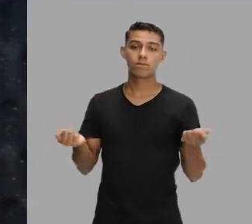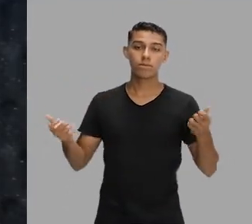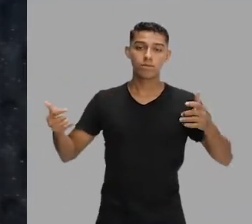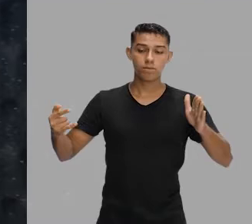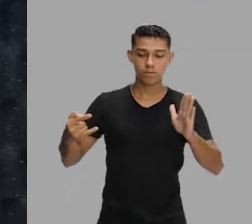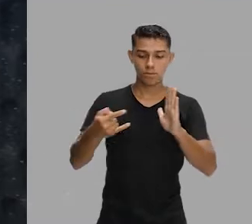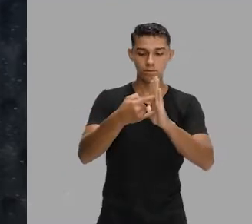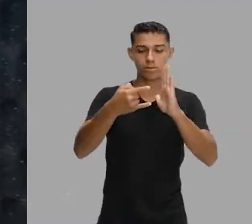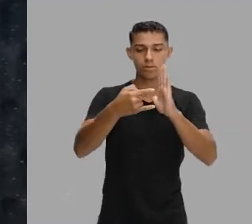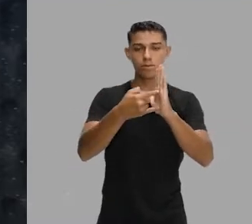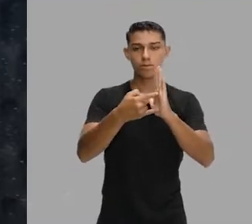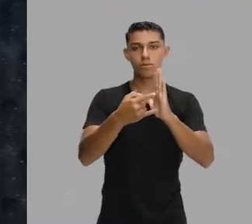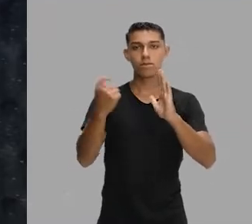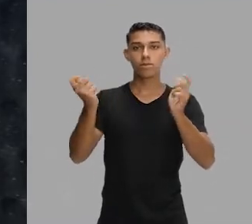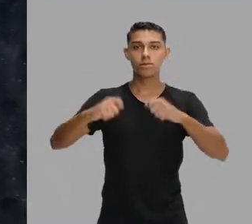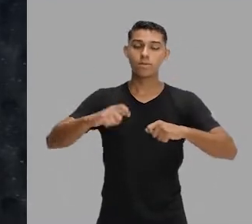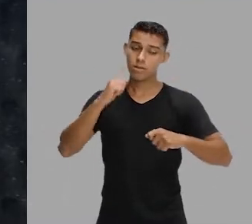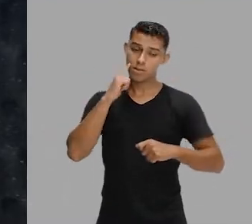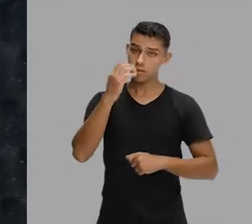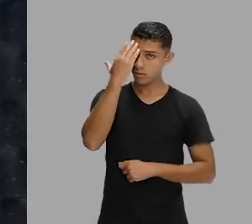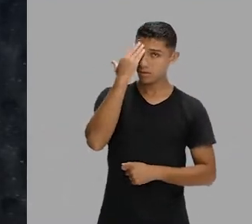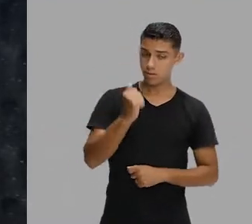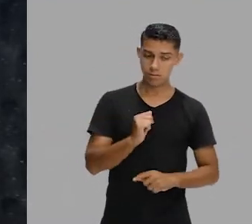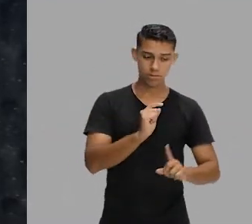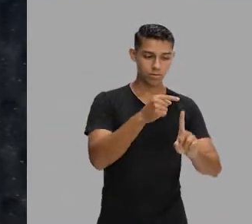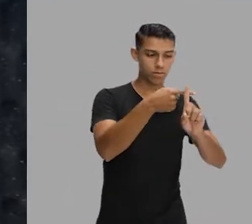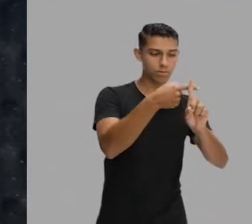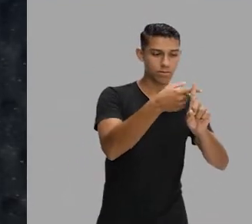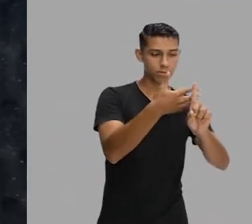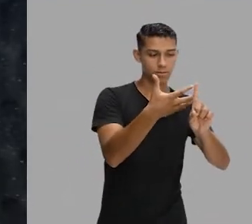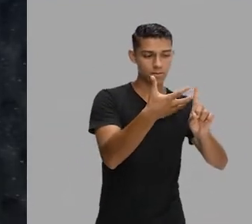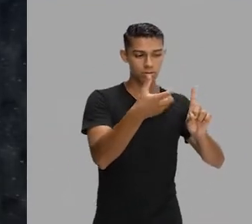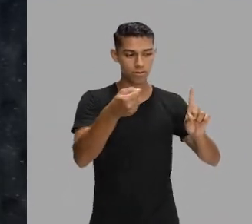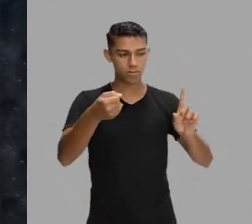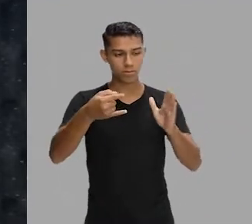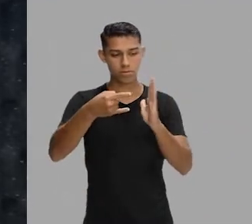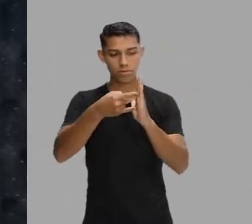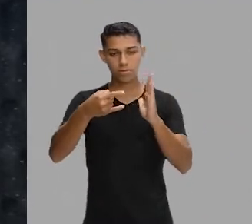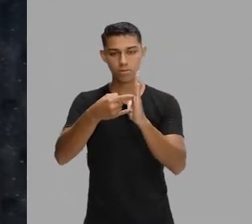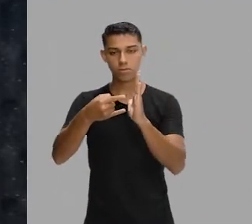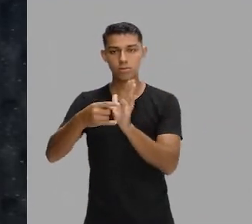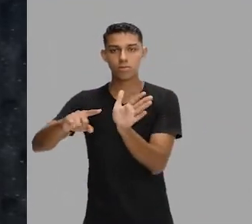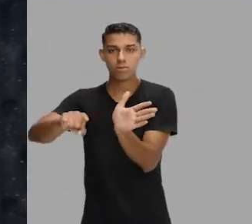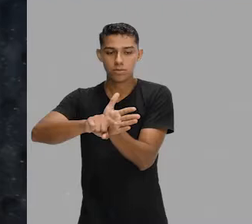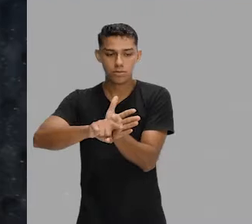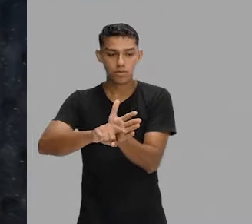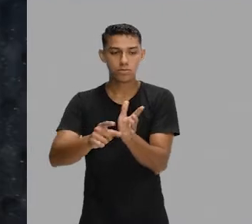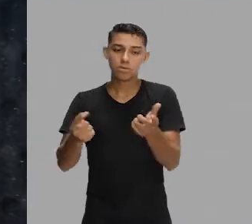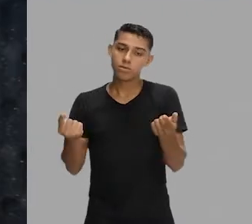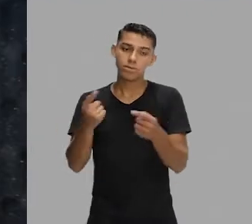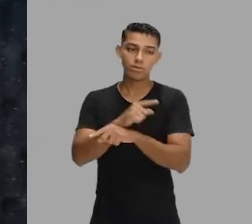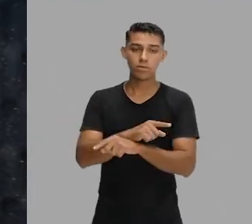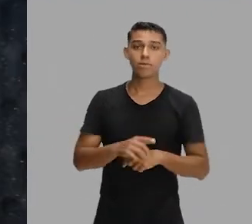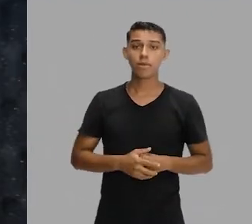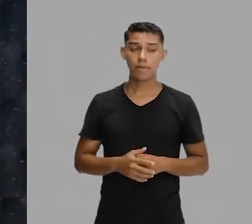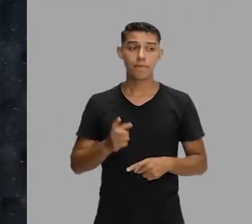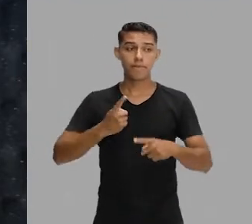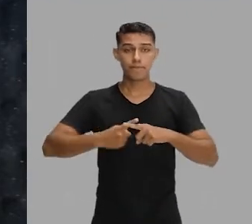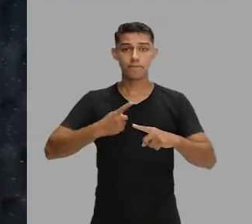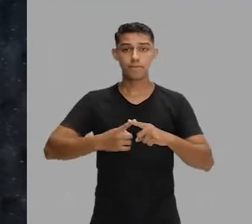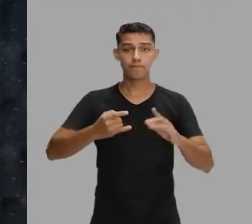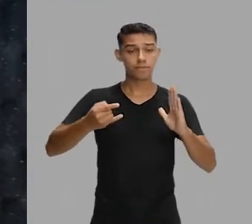íons. Por quê? Porque sabemos que positivo atrai negativo e vice-versa. Então, por essa